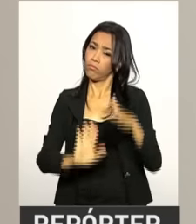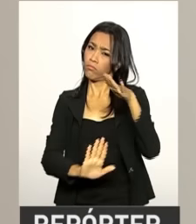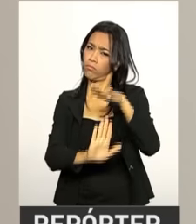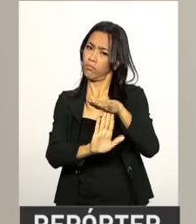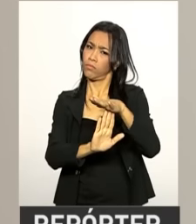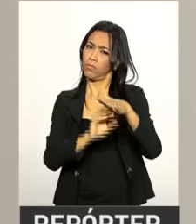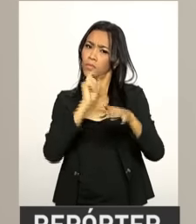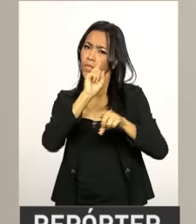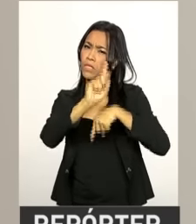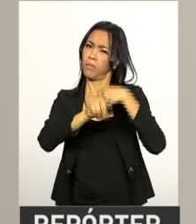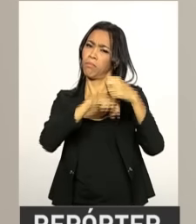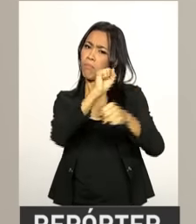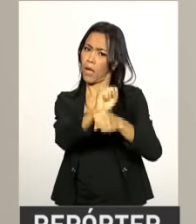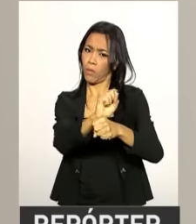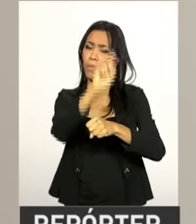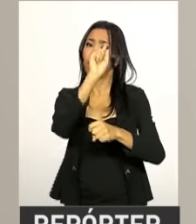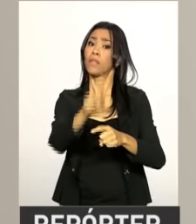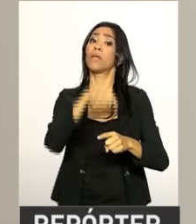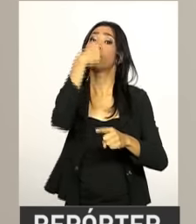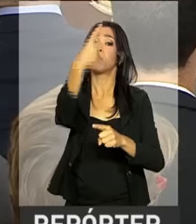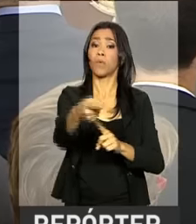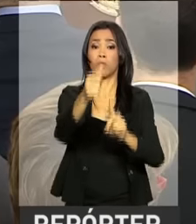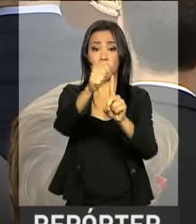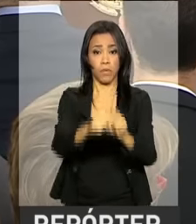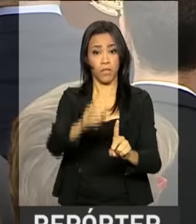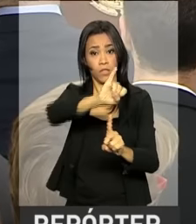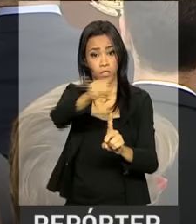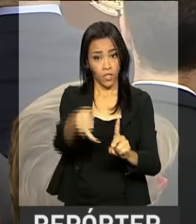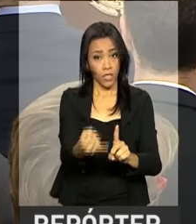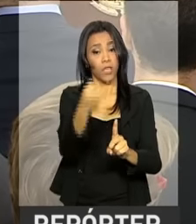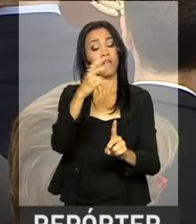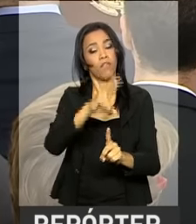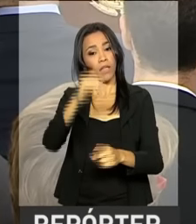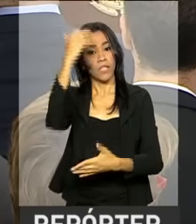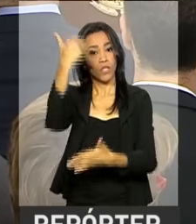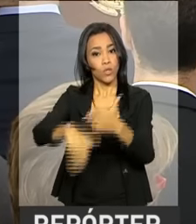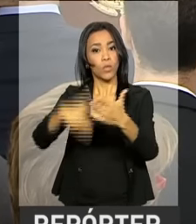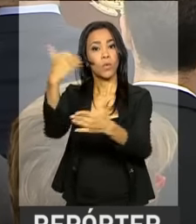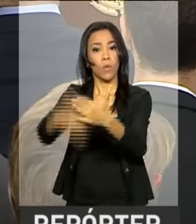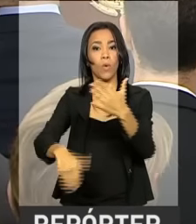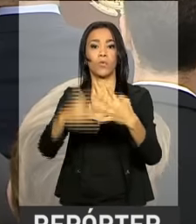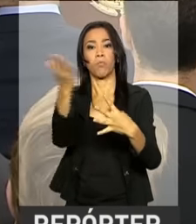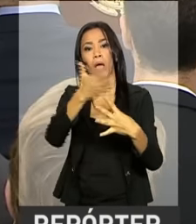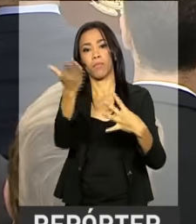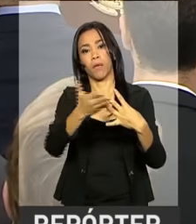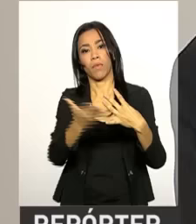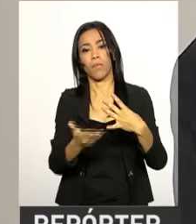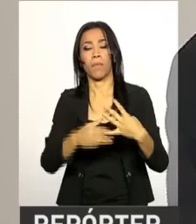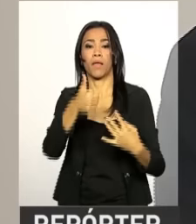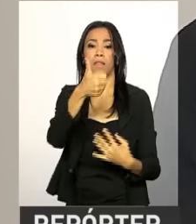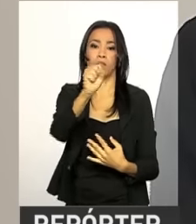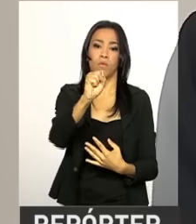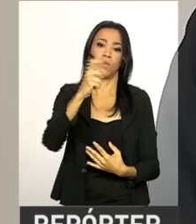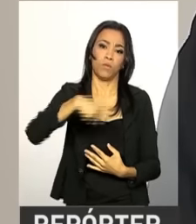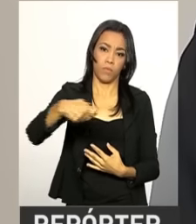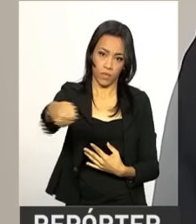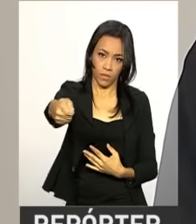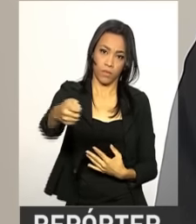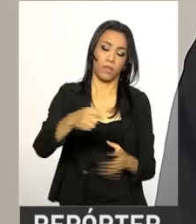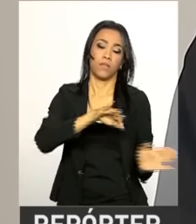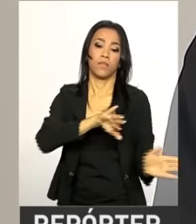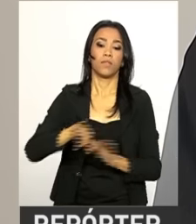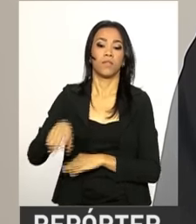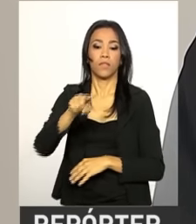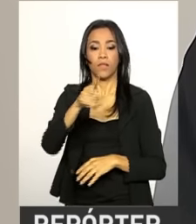ano e, a partir de janeiro de 2017, vai dar desconto nas parcelas por 18 meses. Fizemos um